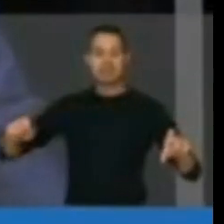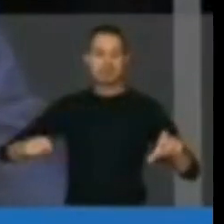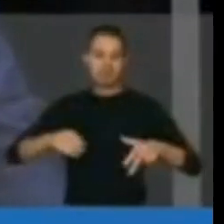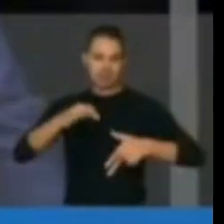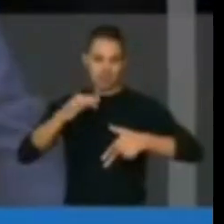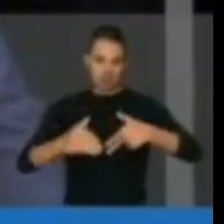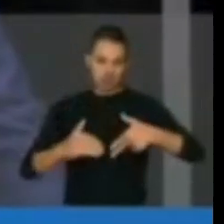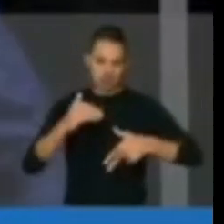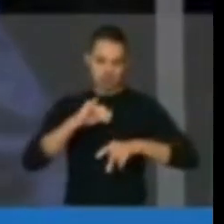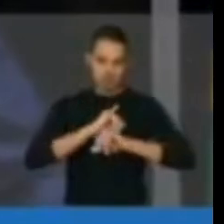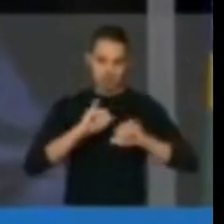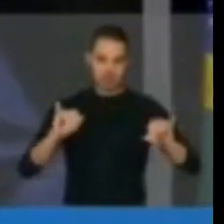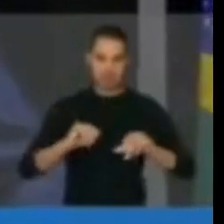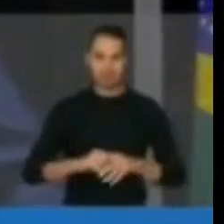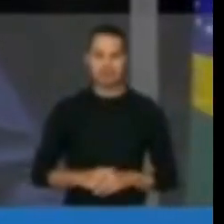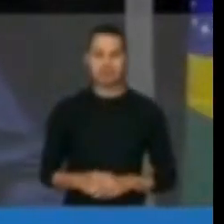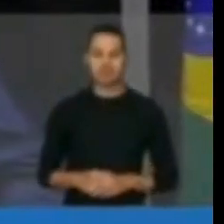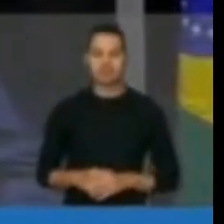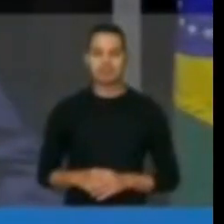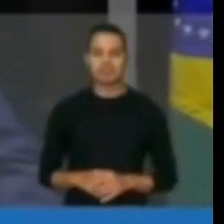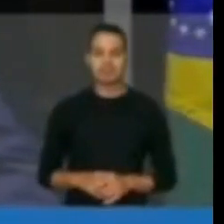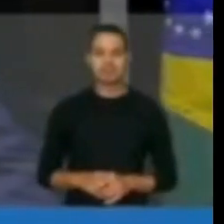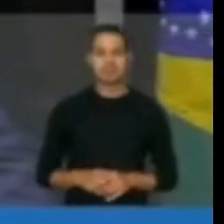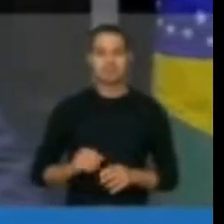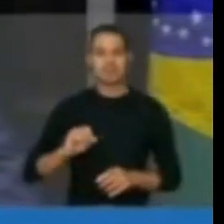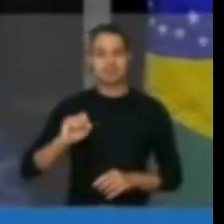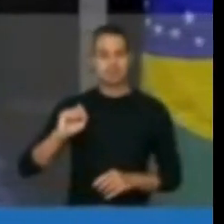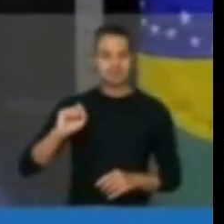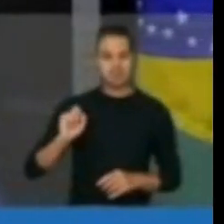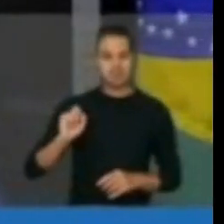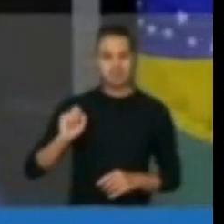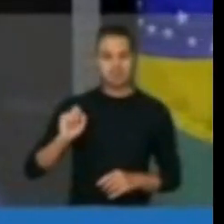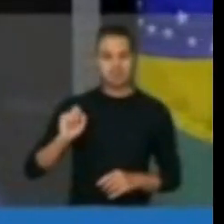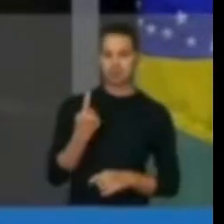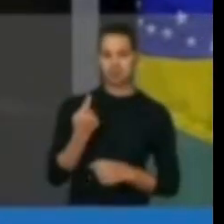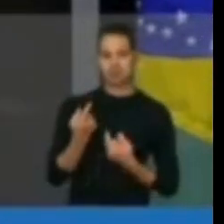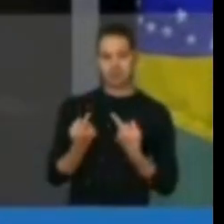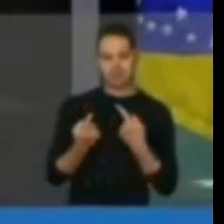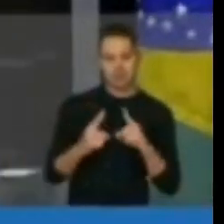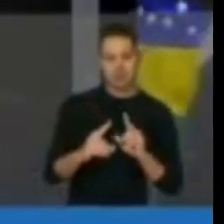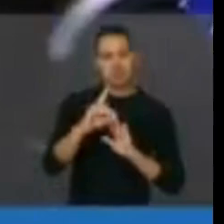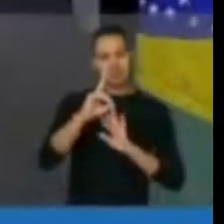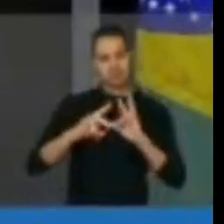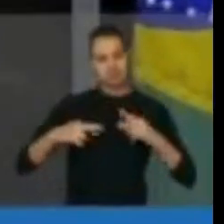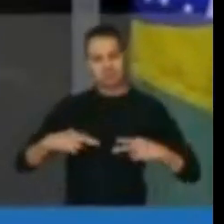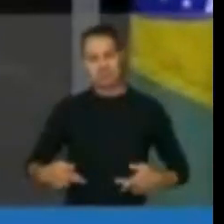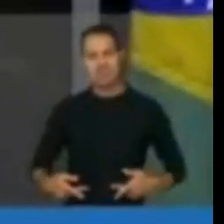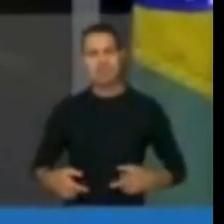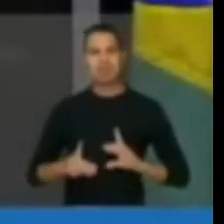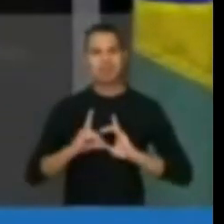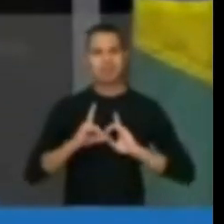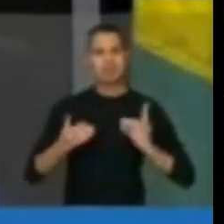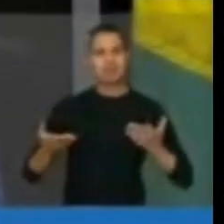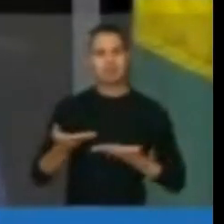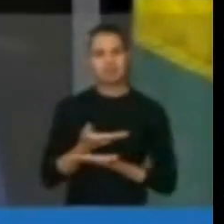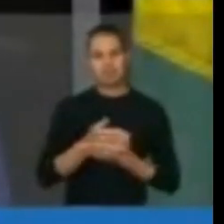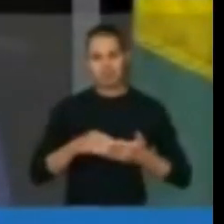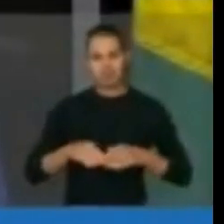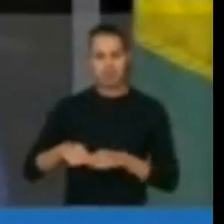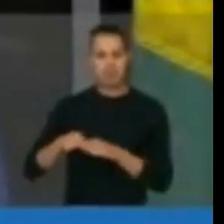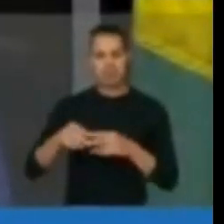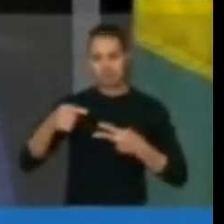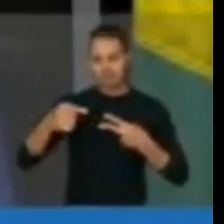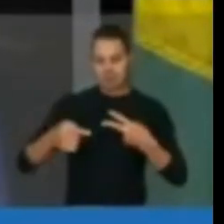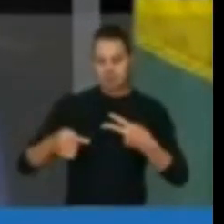Corte. Esses absurdos de violação dos direitos humanos, da democracia, decisões que não